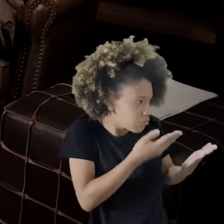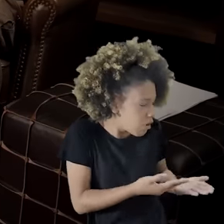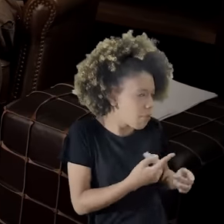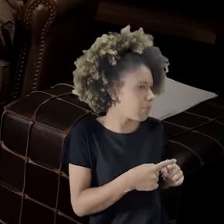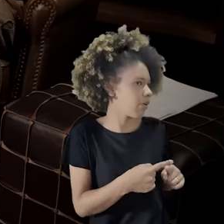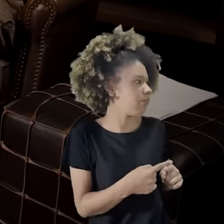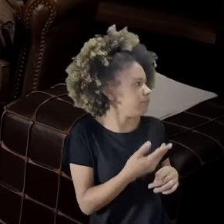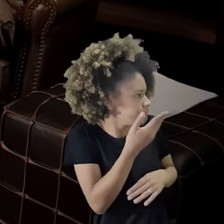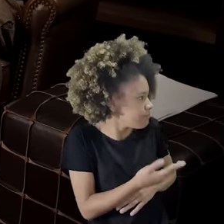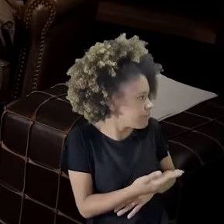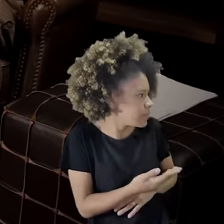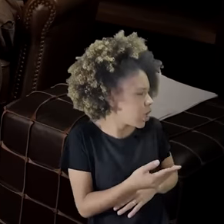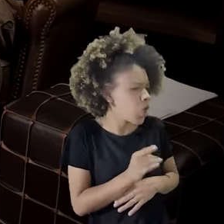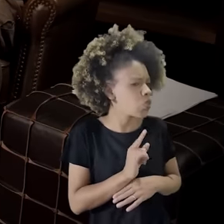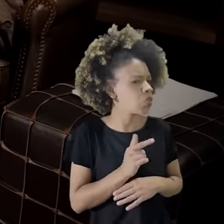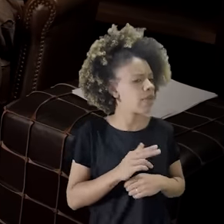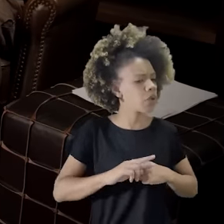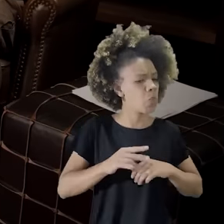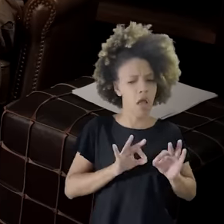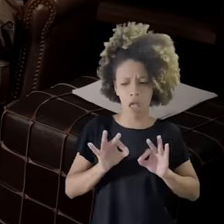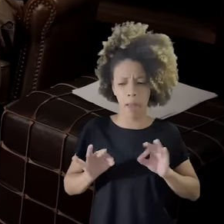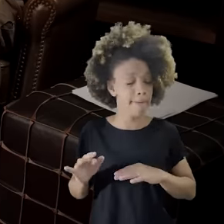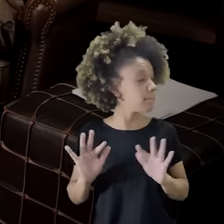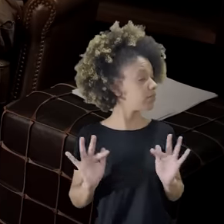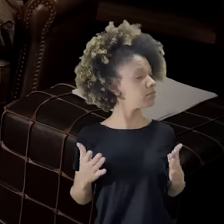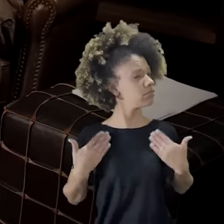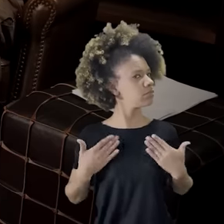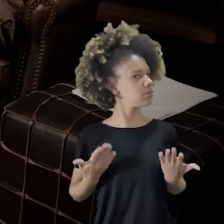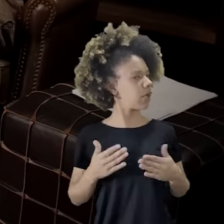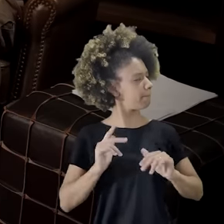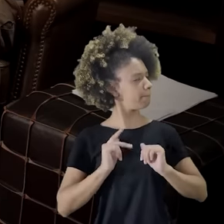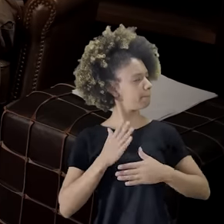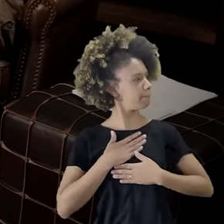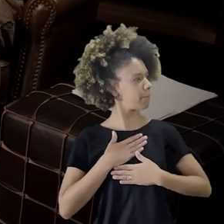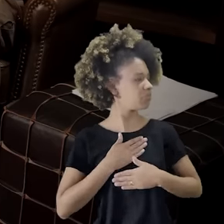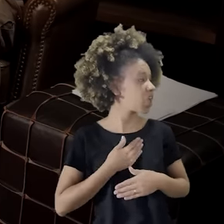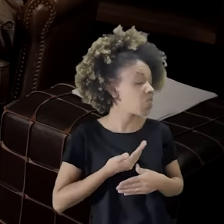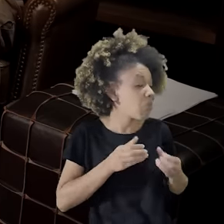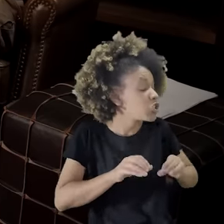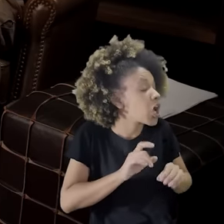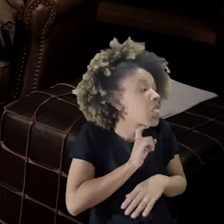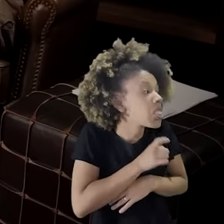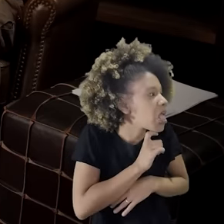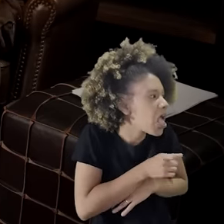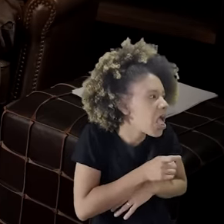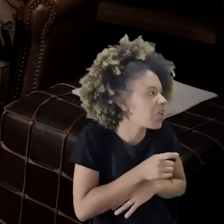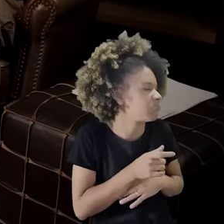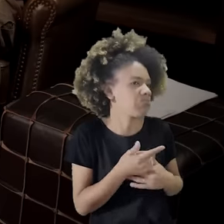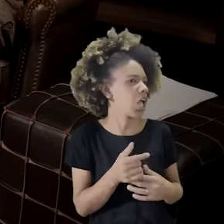você cara você não mediu consequências para você ser feliz não é eu peguei eu falei tá tentando a vida de ninguém né